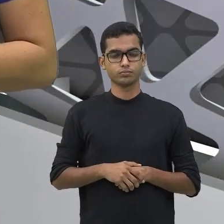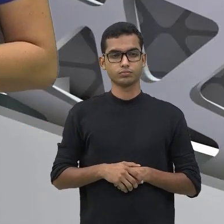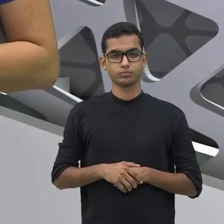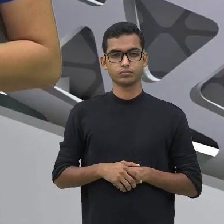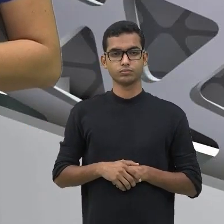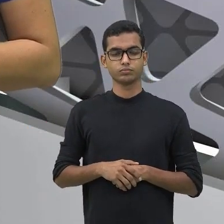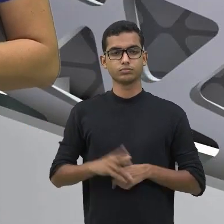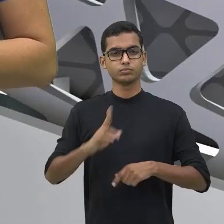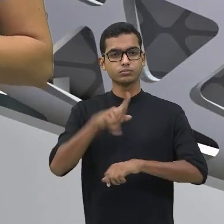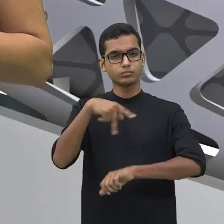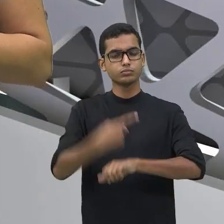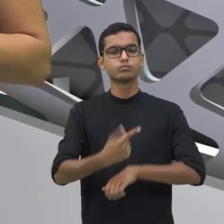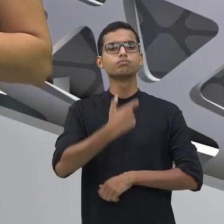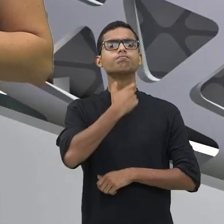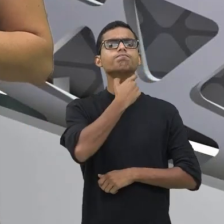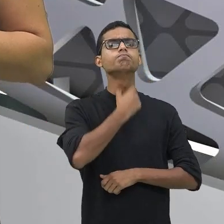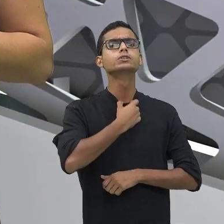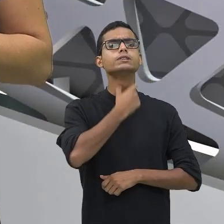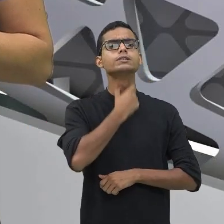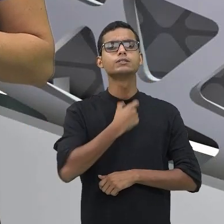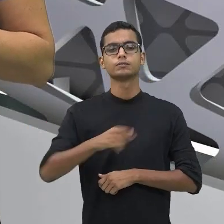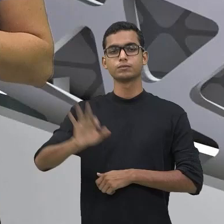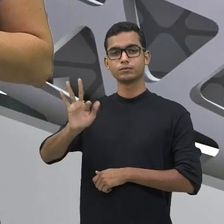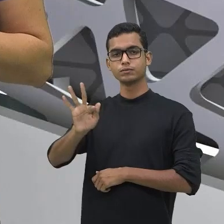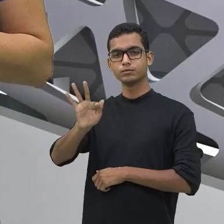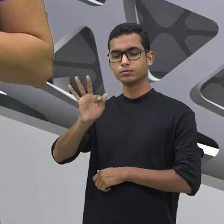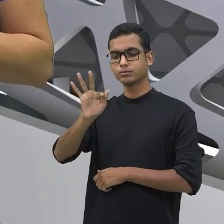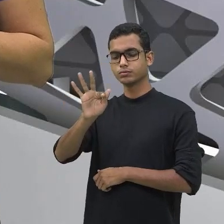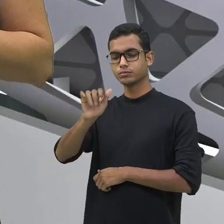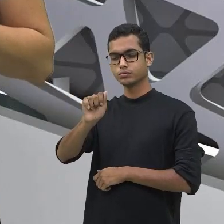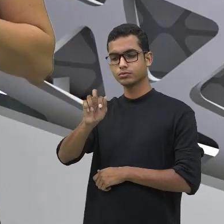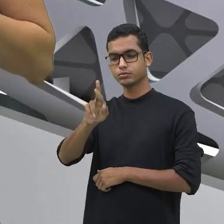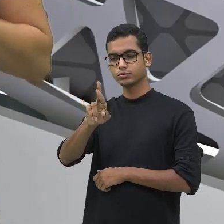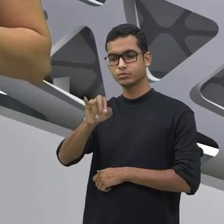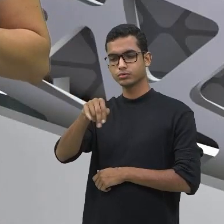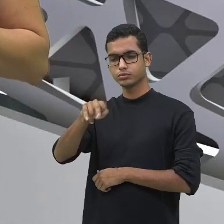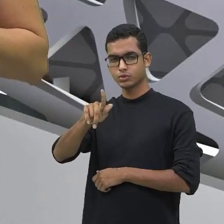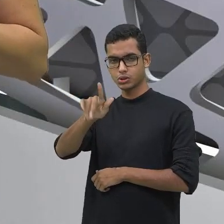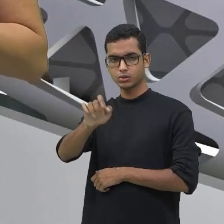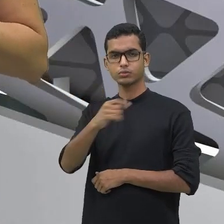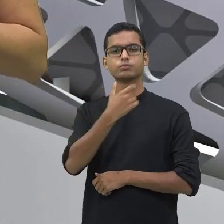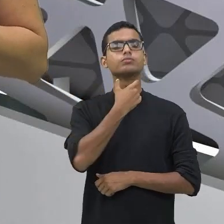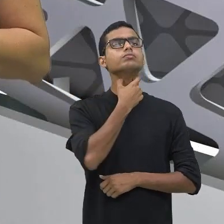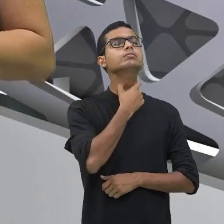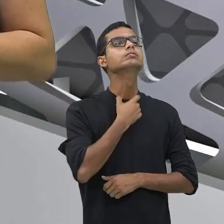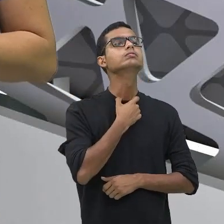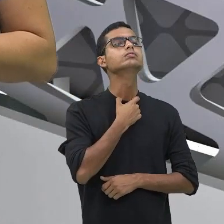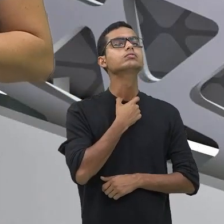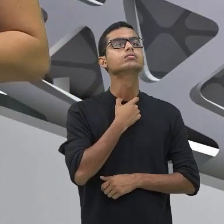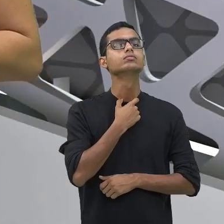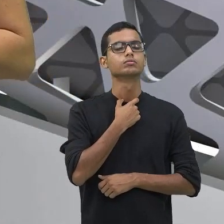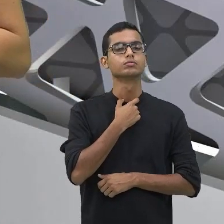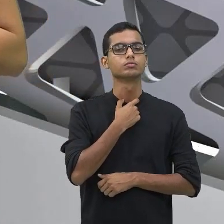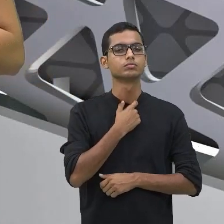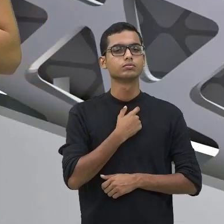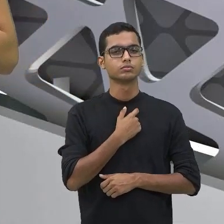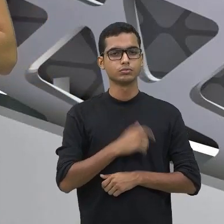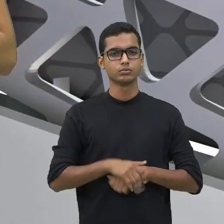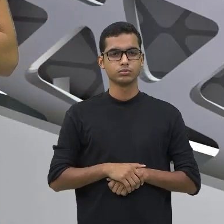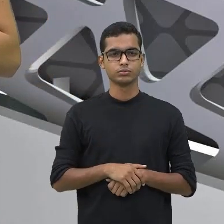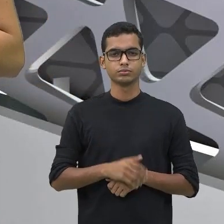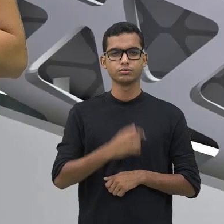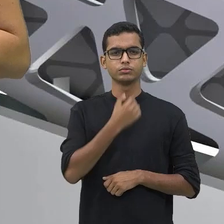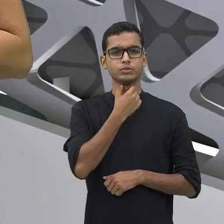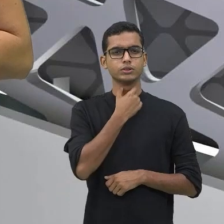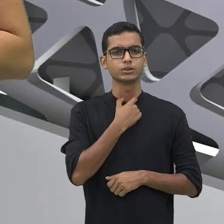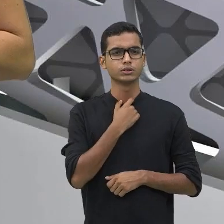a faringe, gente, a faringe, ela é a nossa garganta, tá? A faringe é a nossa garganta. Então, eu tenho aqui boca,